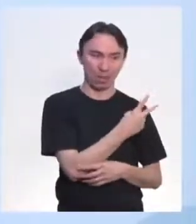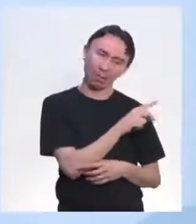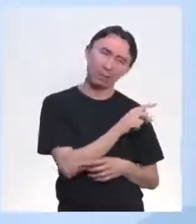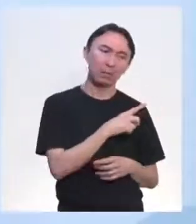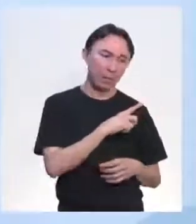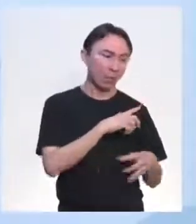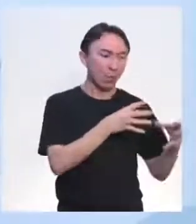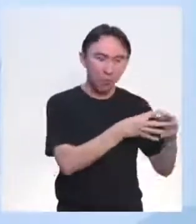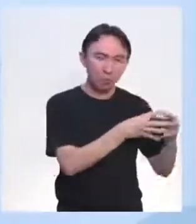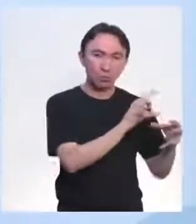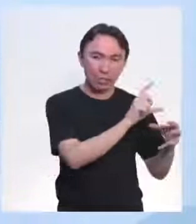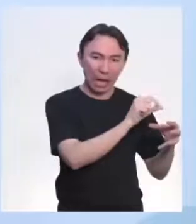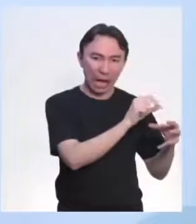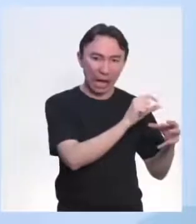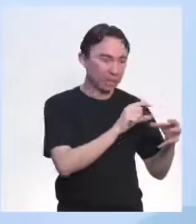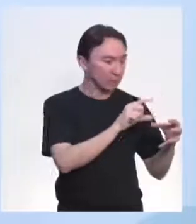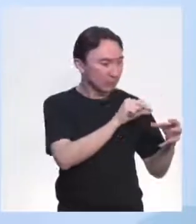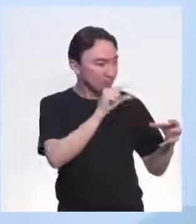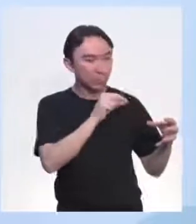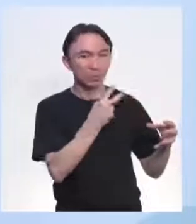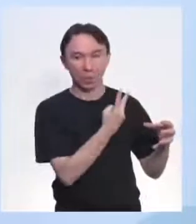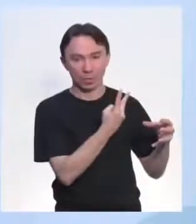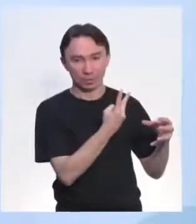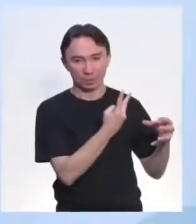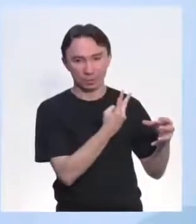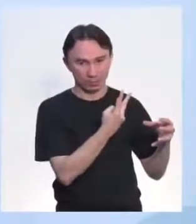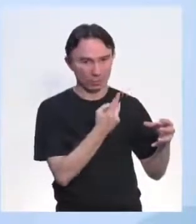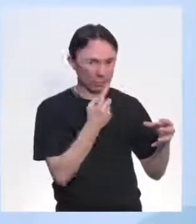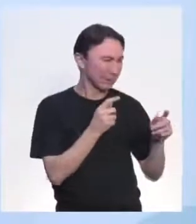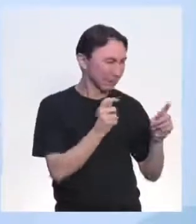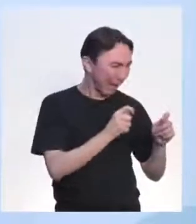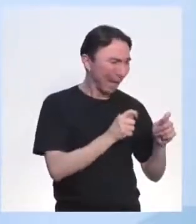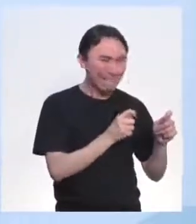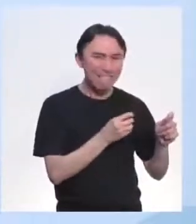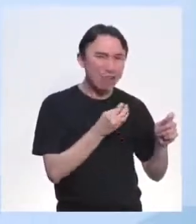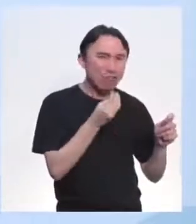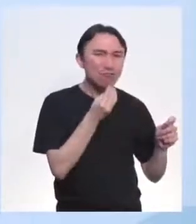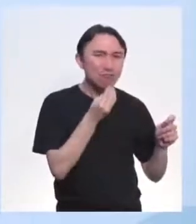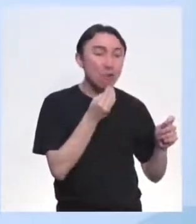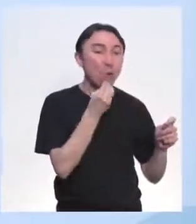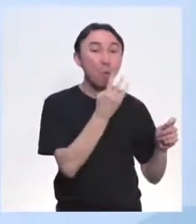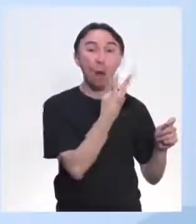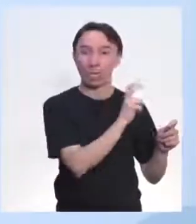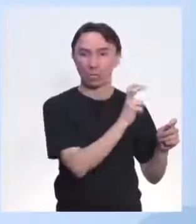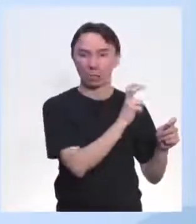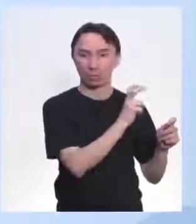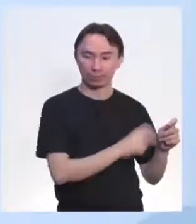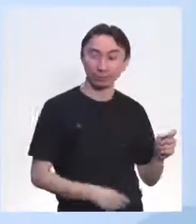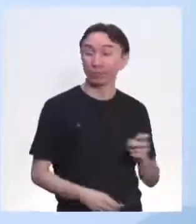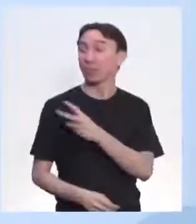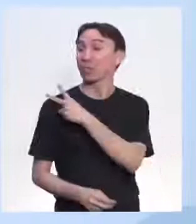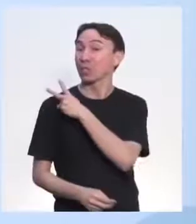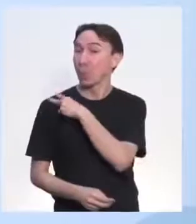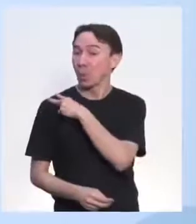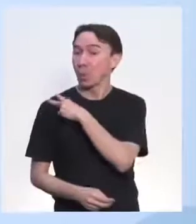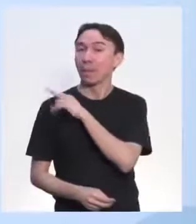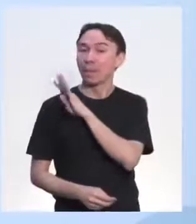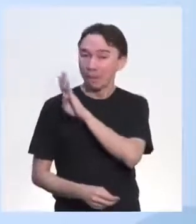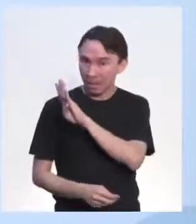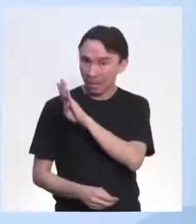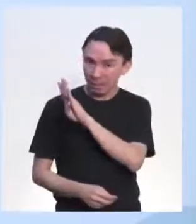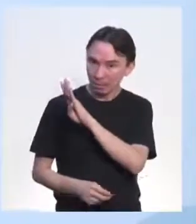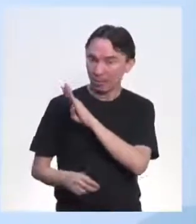a combinação, arrumamos 45 opções. Da segunda B, você tinha que pegar 4